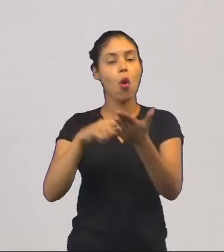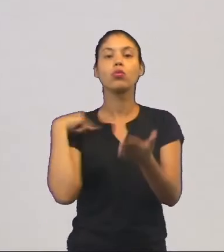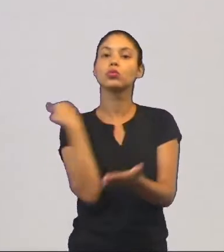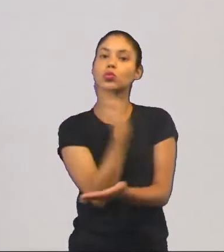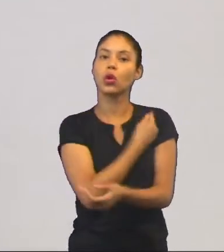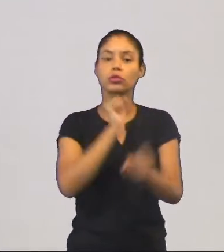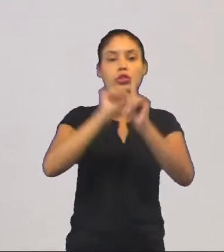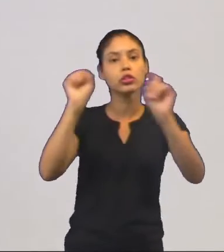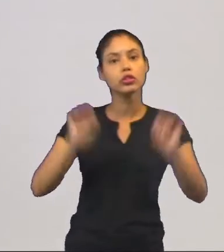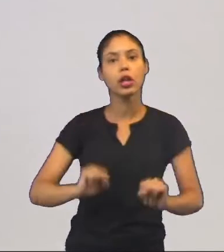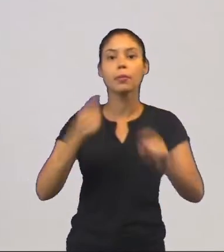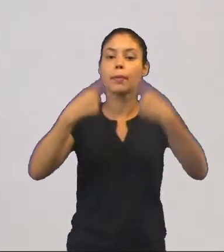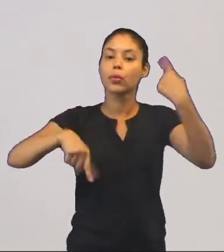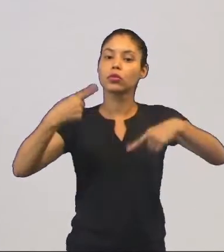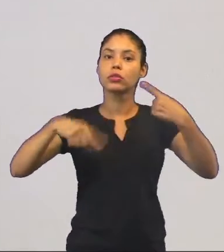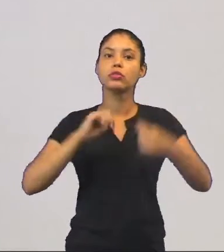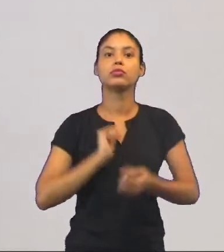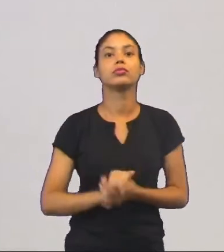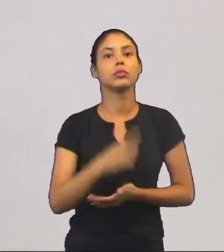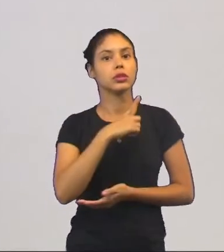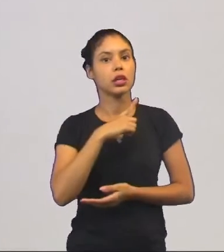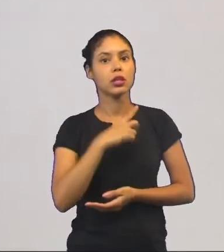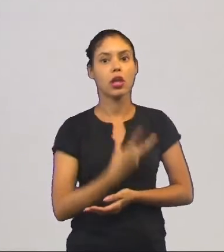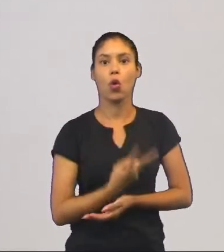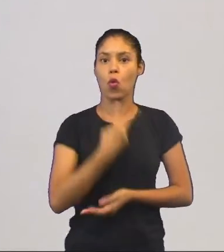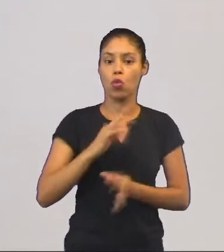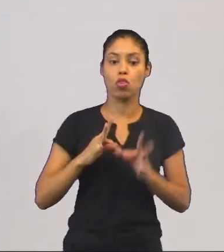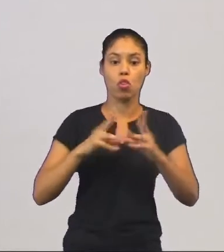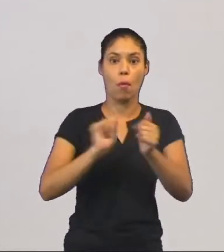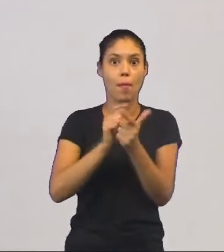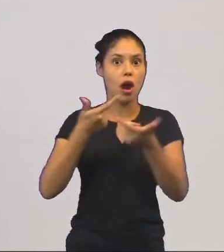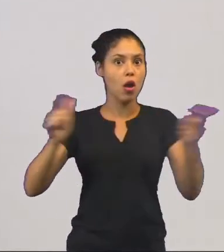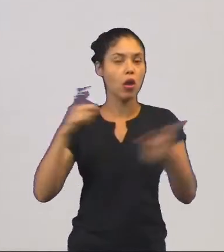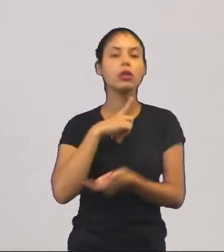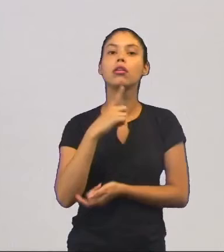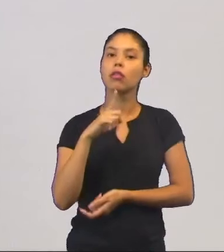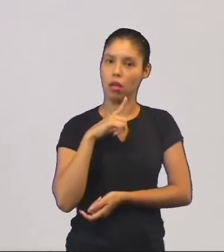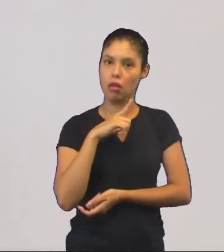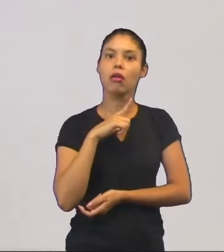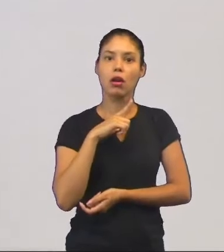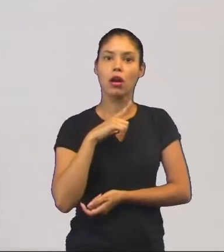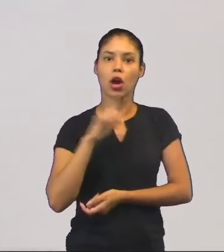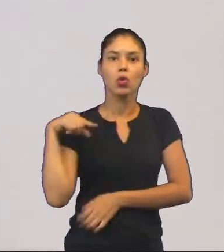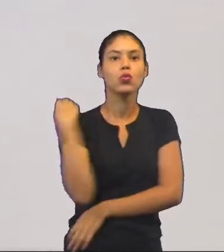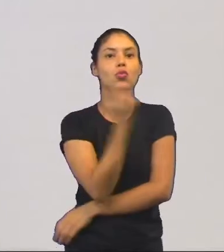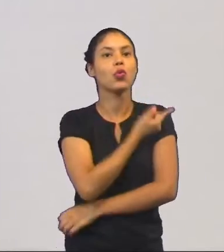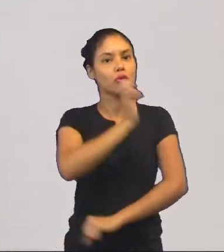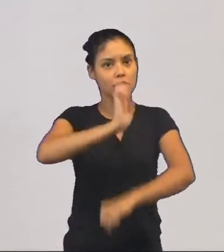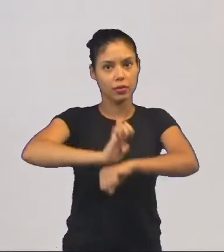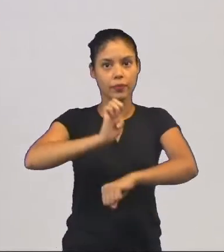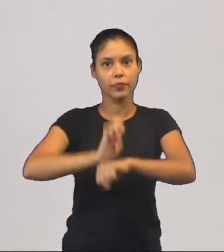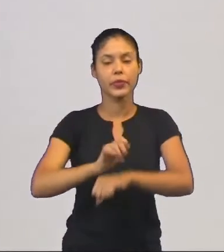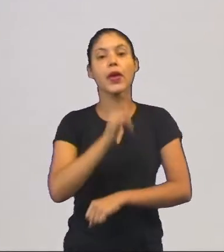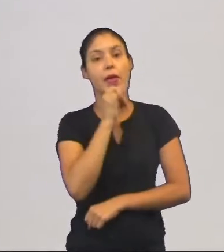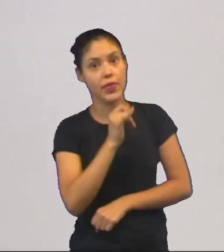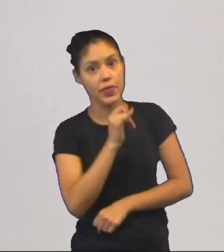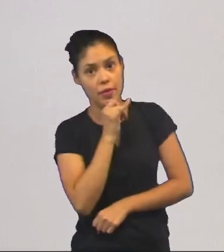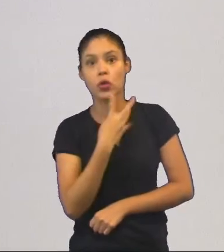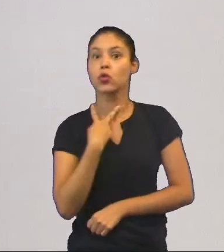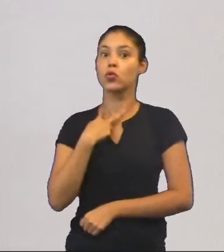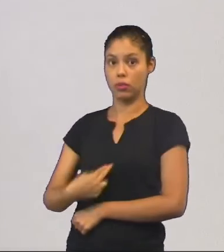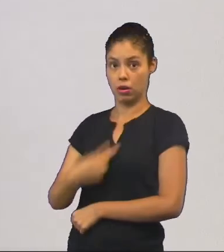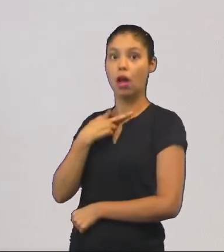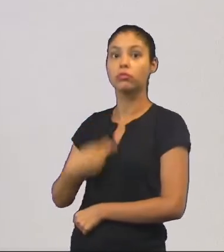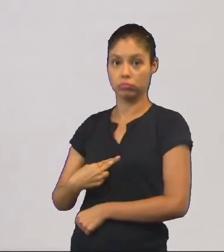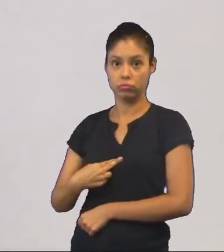nosso sistema político, ele ocupar o maior cargo que existe na esfera do nosso Estado. A exemplo do vereador,